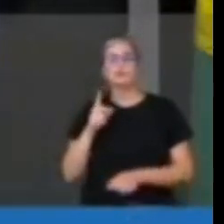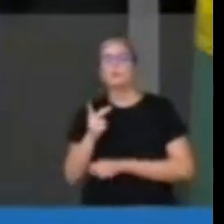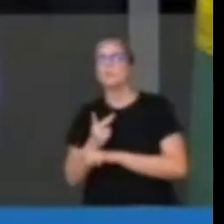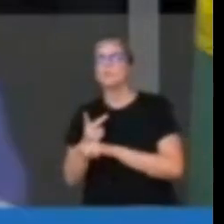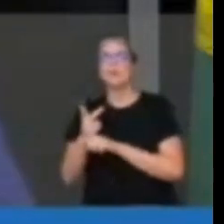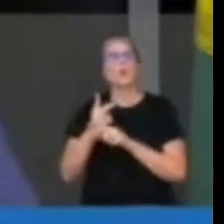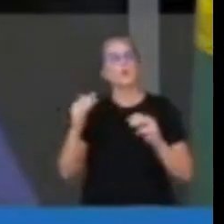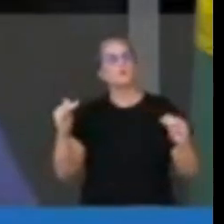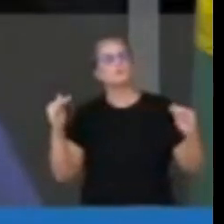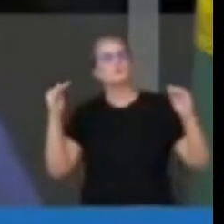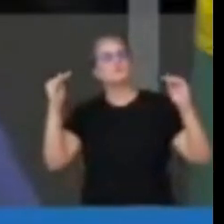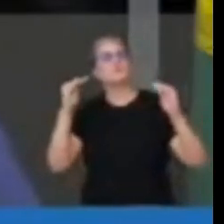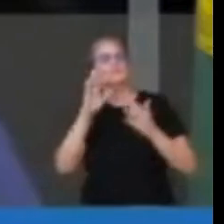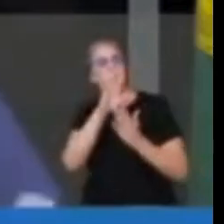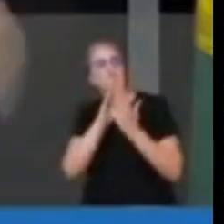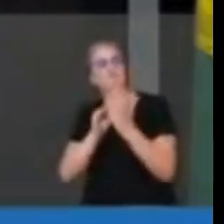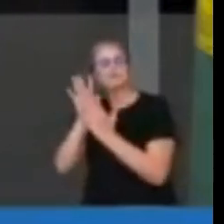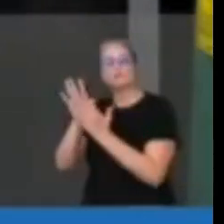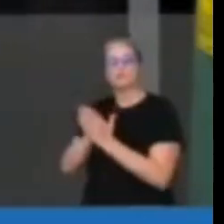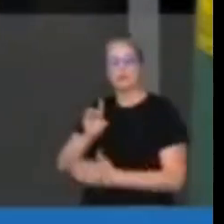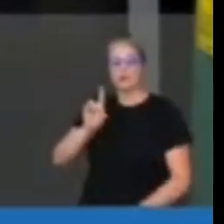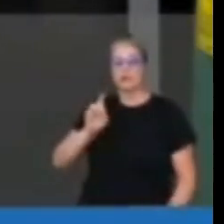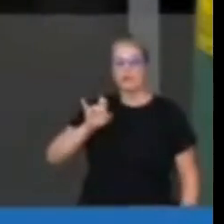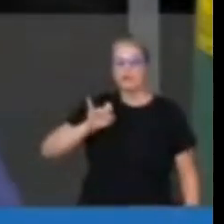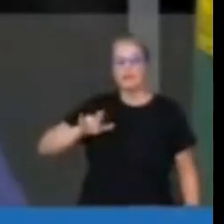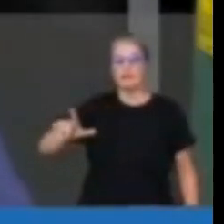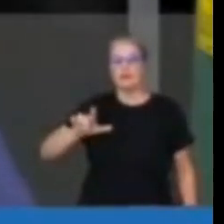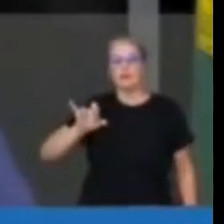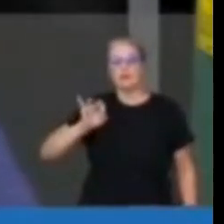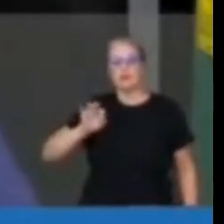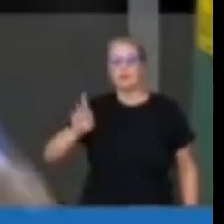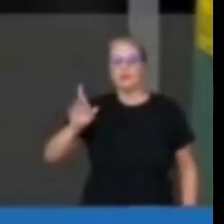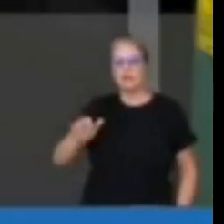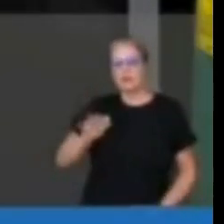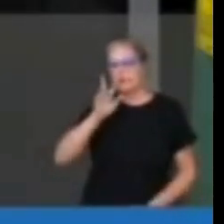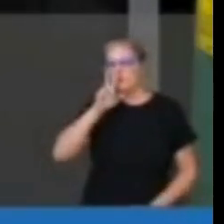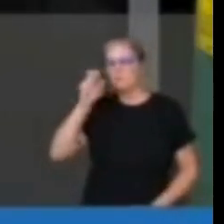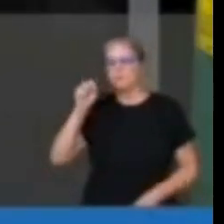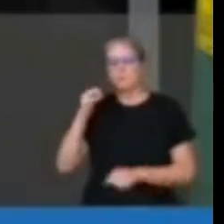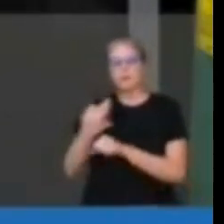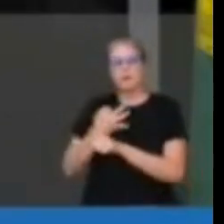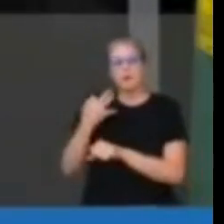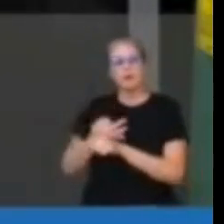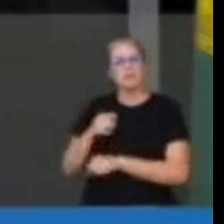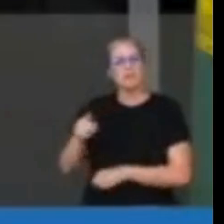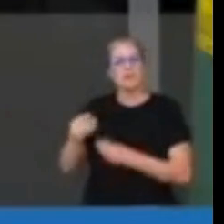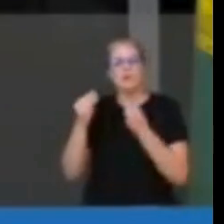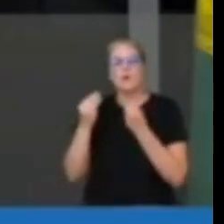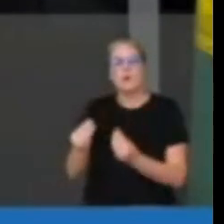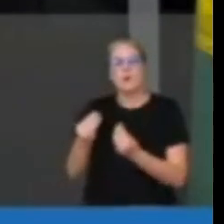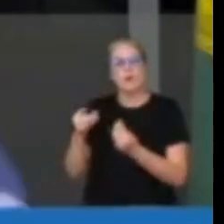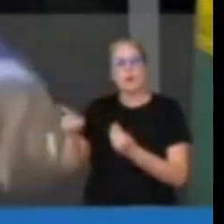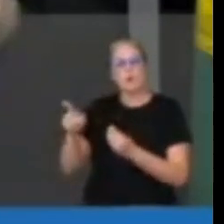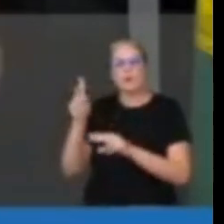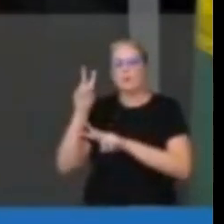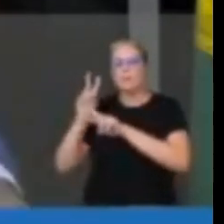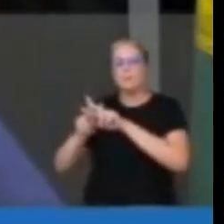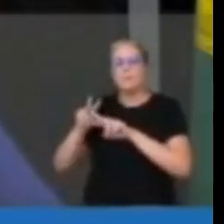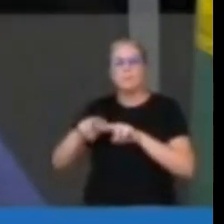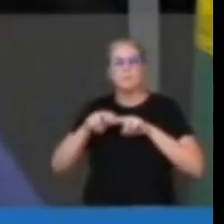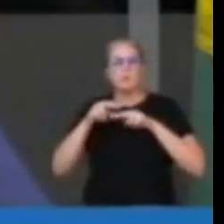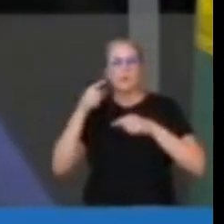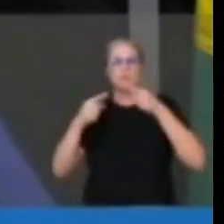Busco inspiração em Daniel Silveira na sua força e resiliência, o caso mais emblemático de um preso político nos